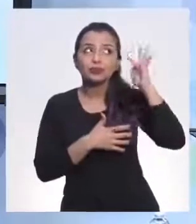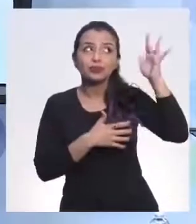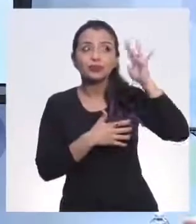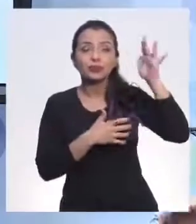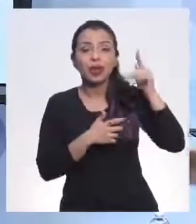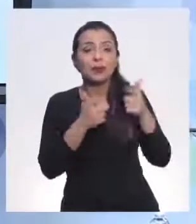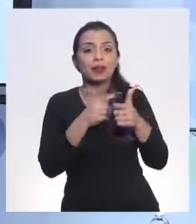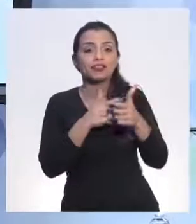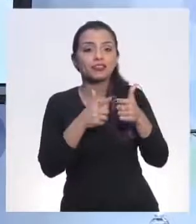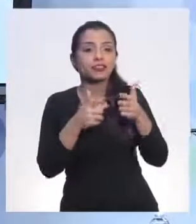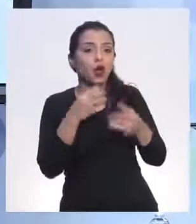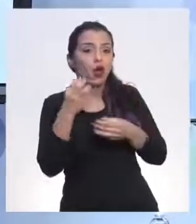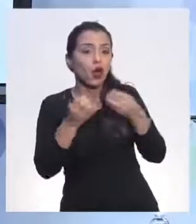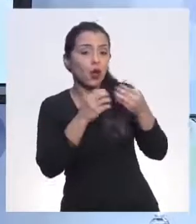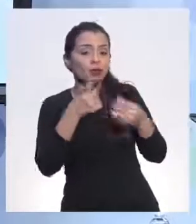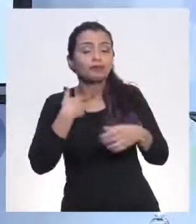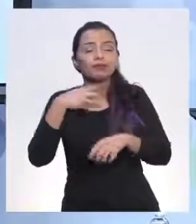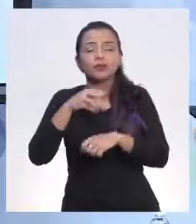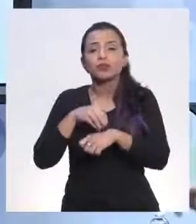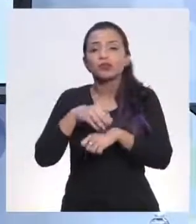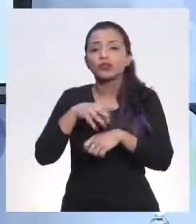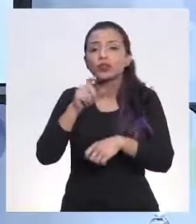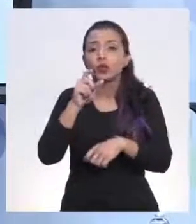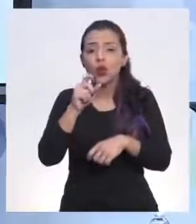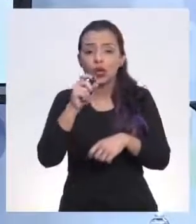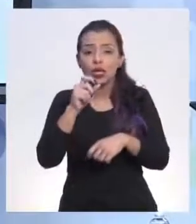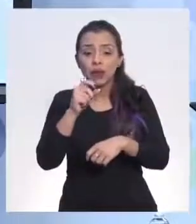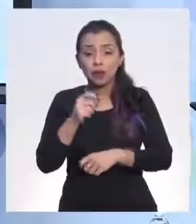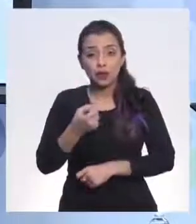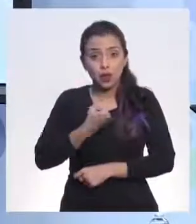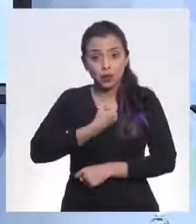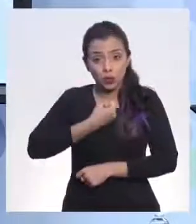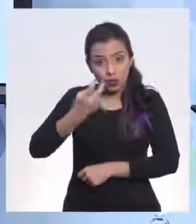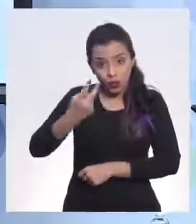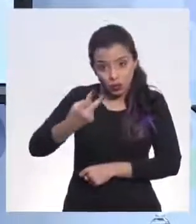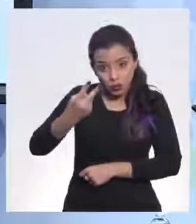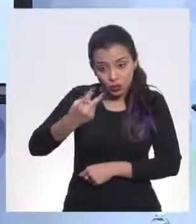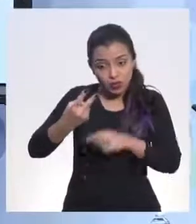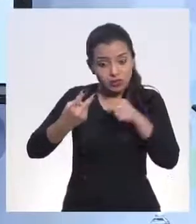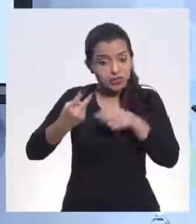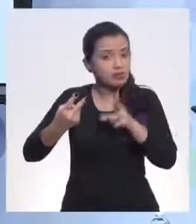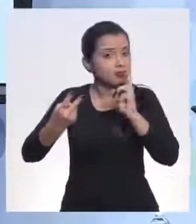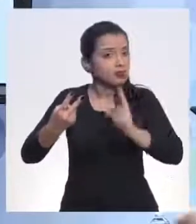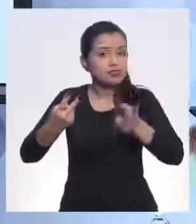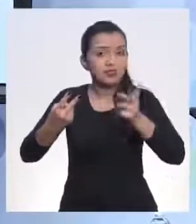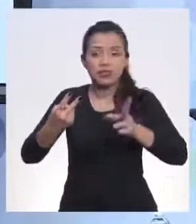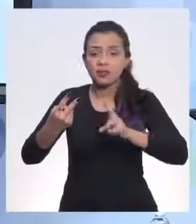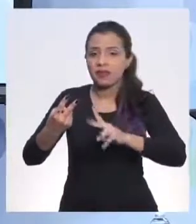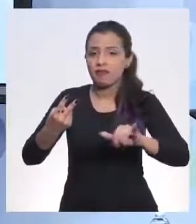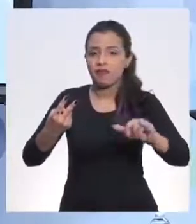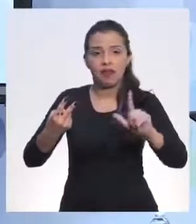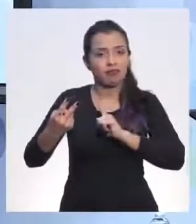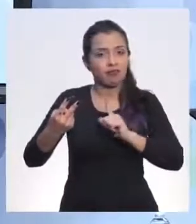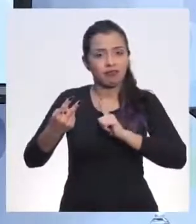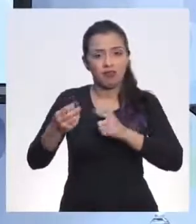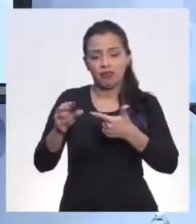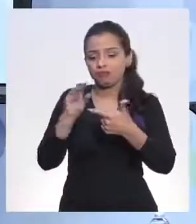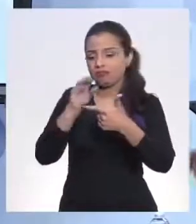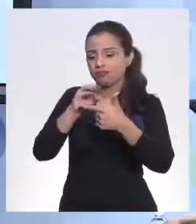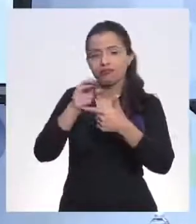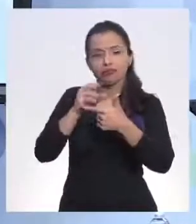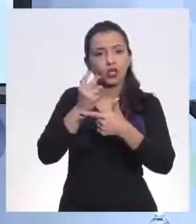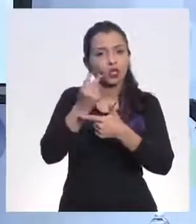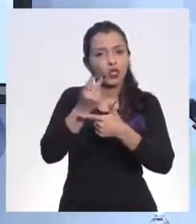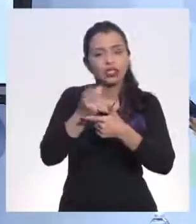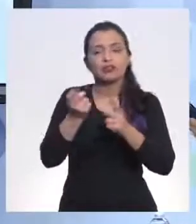divisor. Já vou dar uma dica aí para vocês. O 2 é um divisor comum de todos, tá? É o ponto dessa